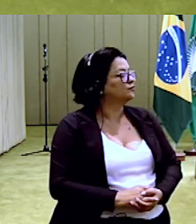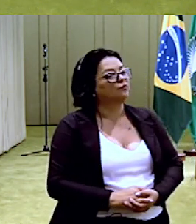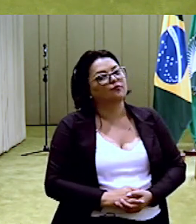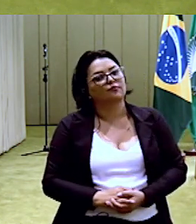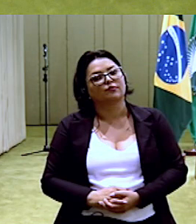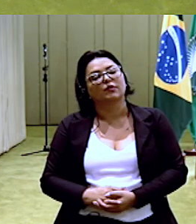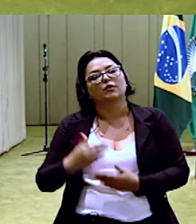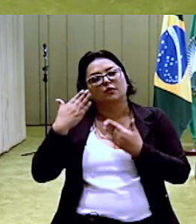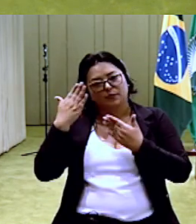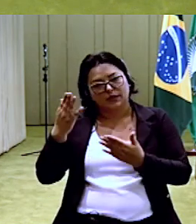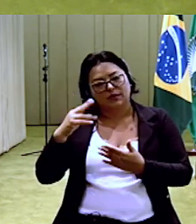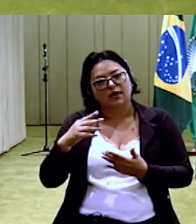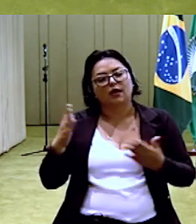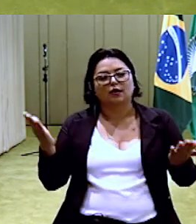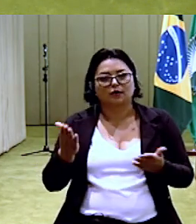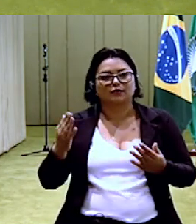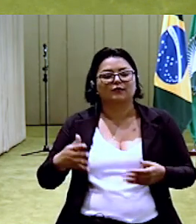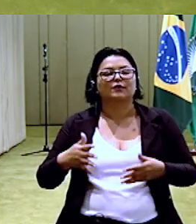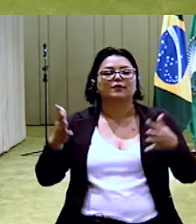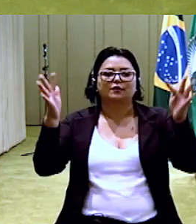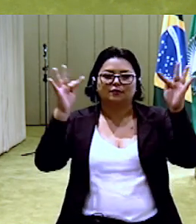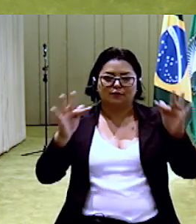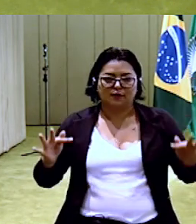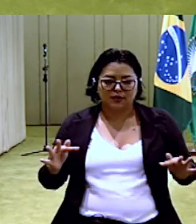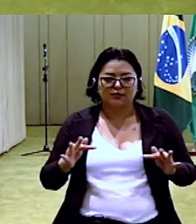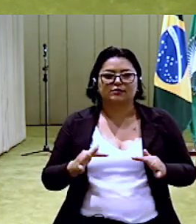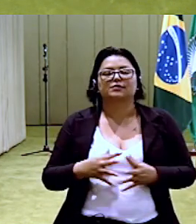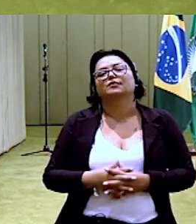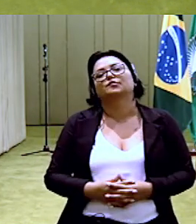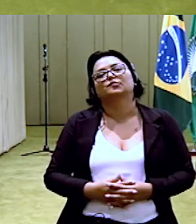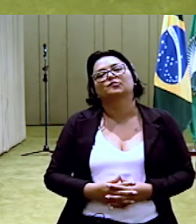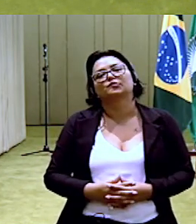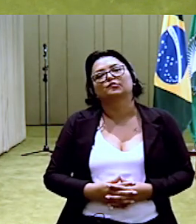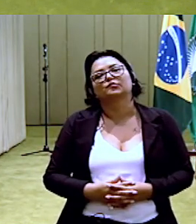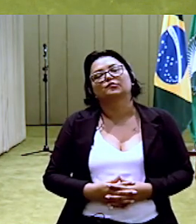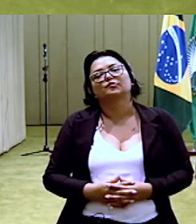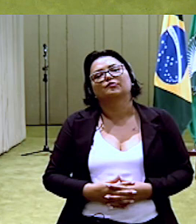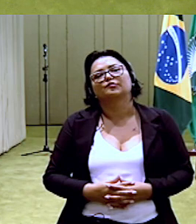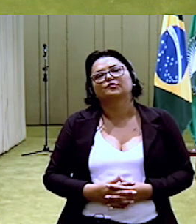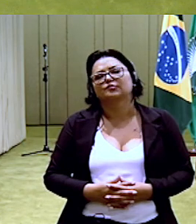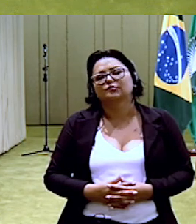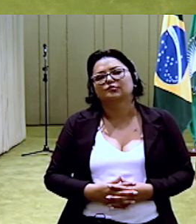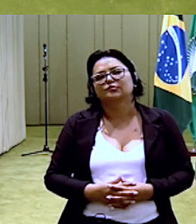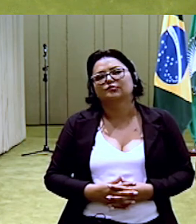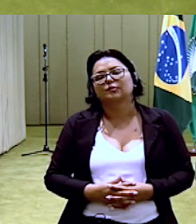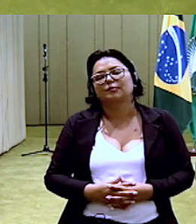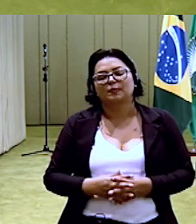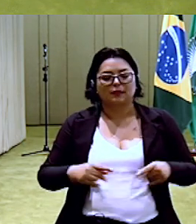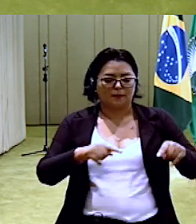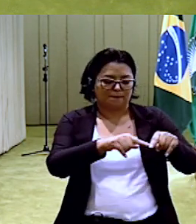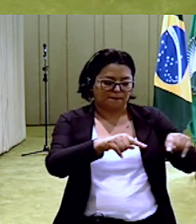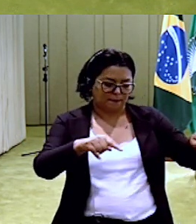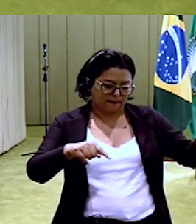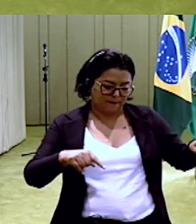Muito obrigado, senhora Natália Dias. Eu fico muito contente em relação ao Cais do Valongo, às docas Pedro II, que vão virar o Museu da